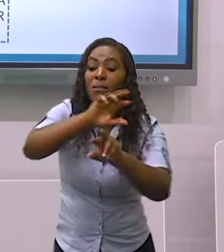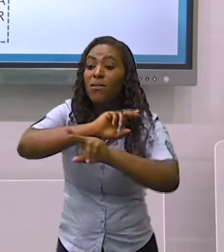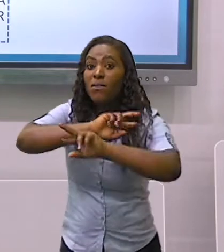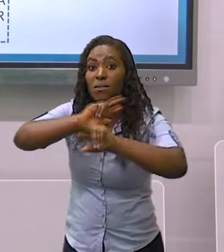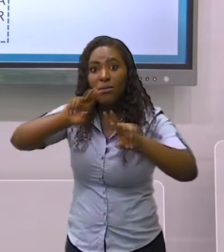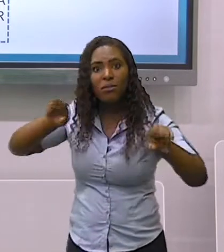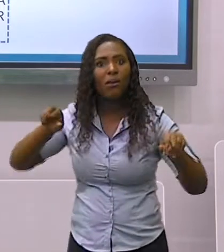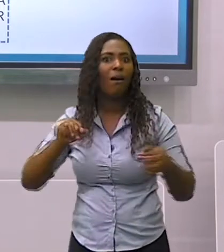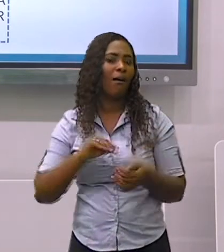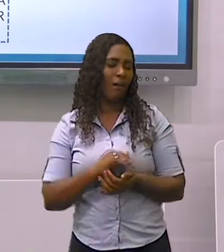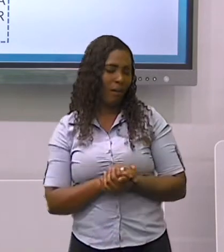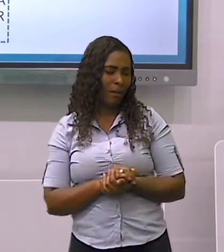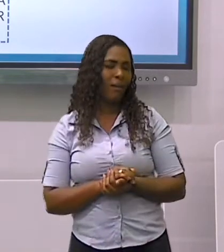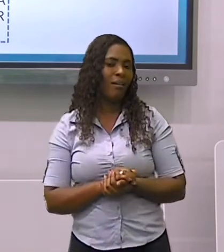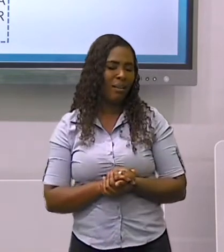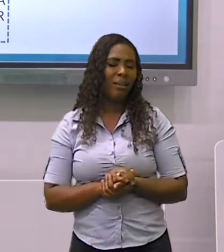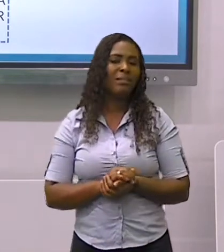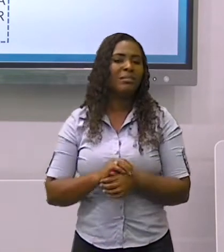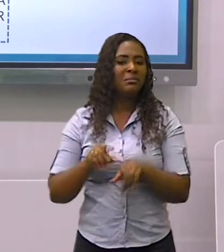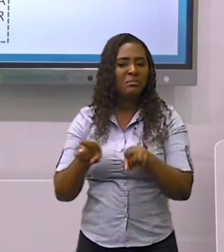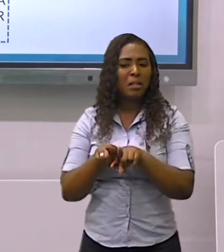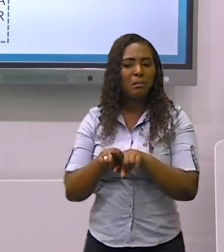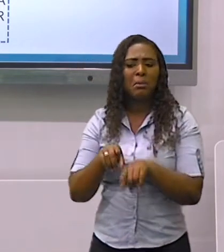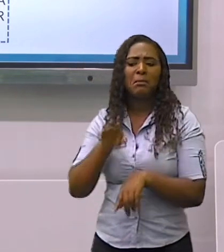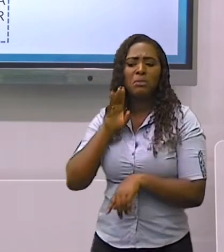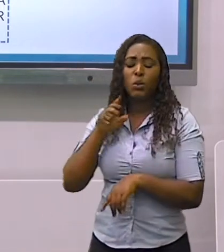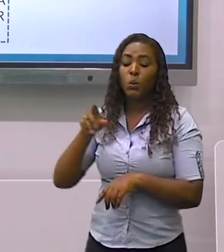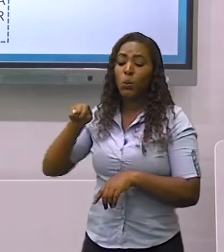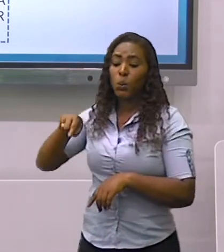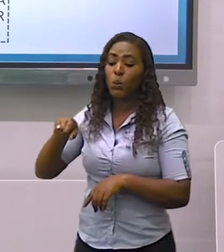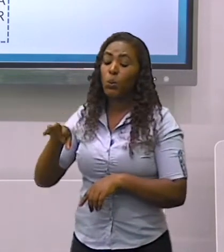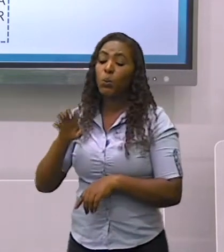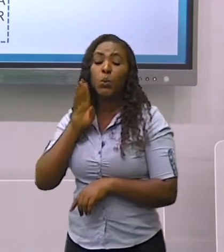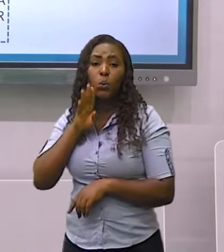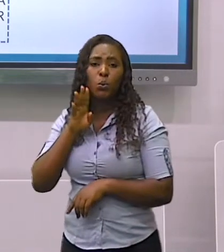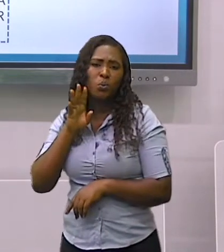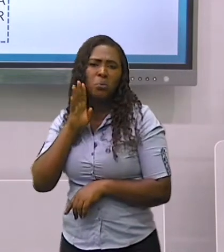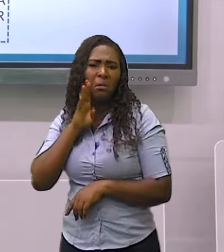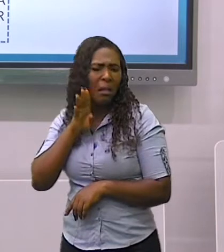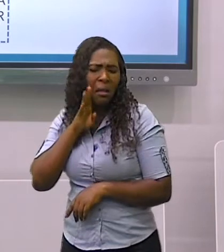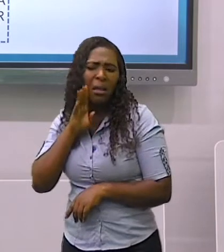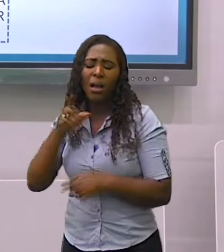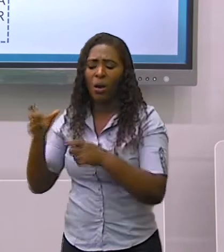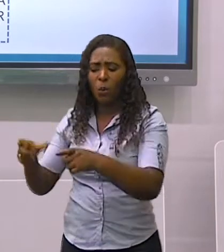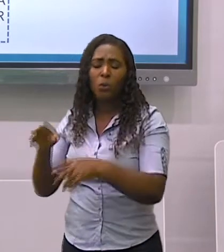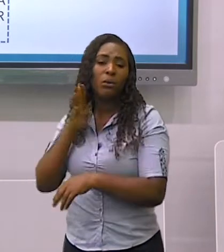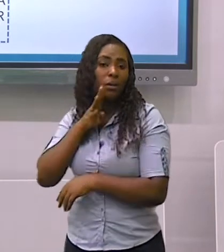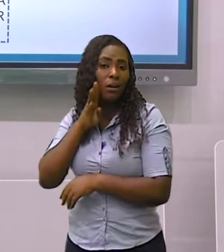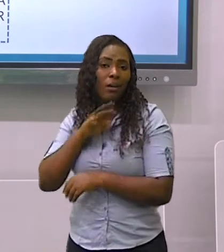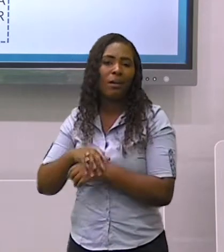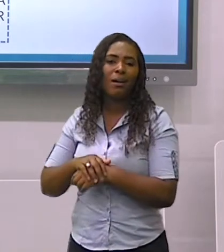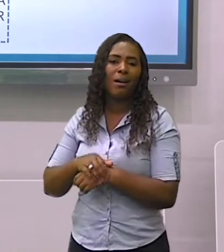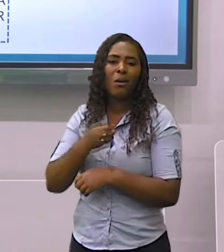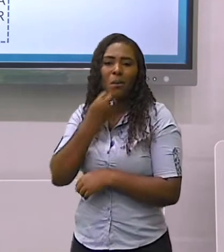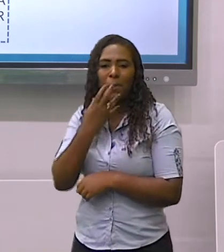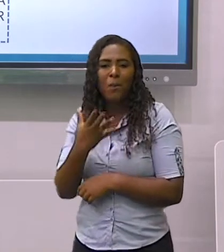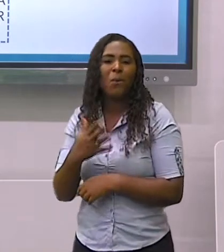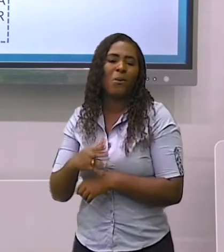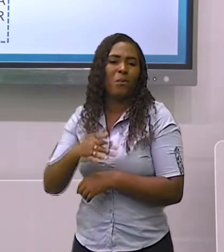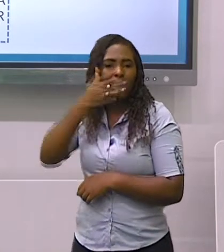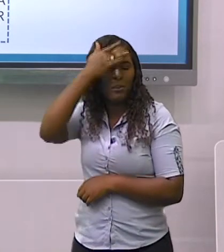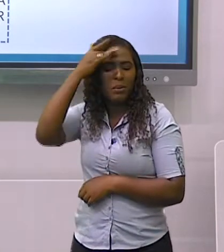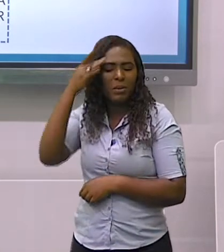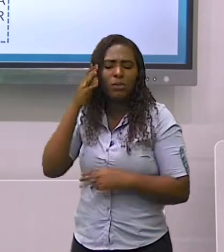também uma excelente estrutura para receber toda a população. Estes são exemplos de